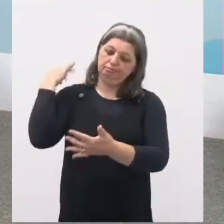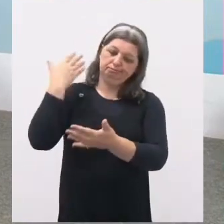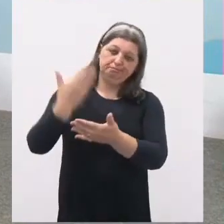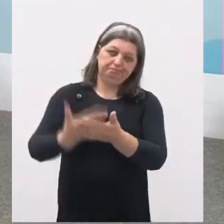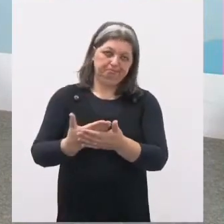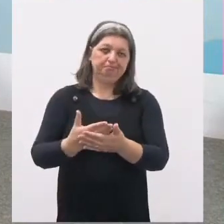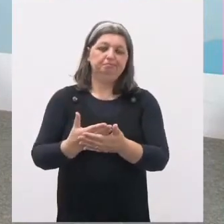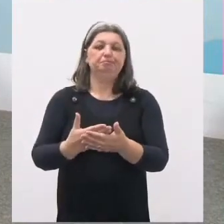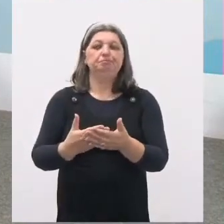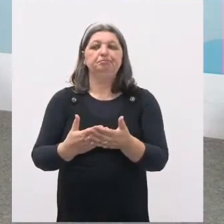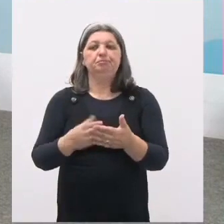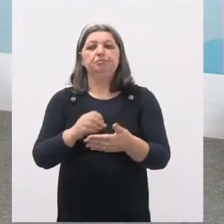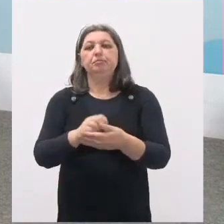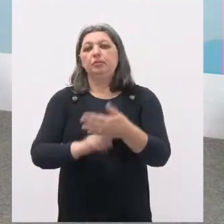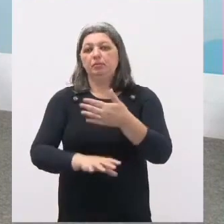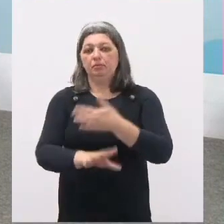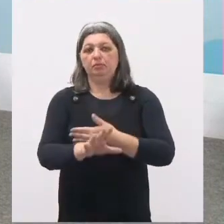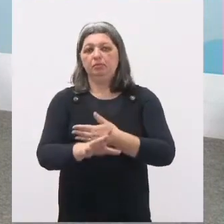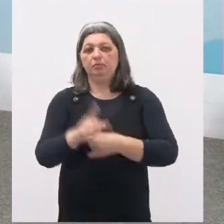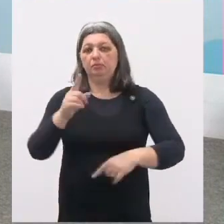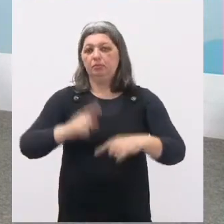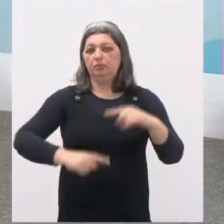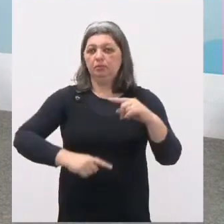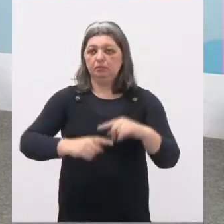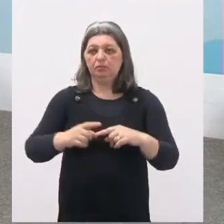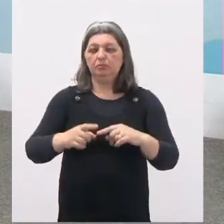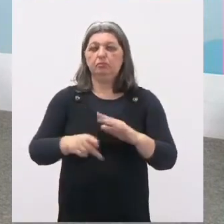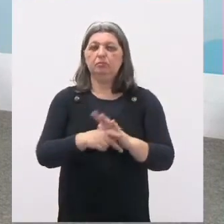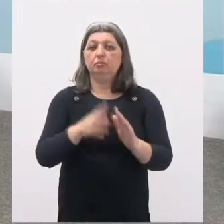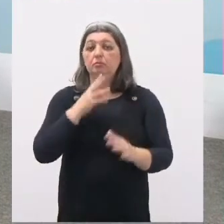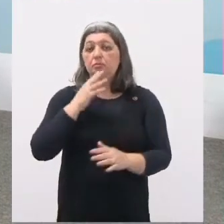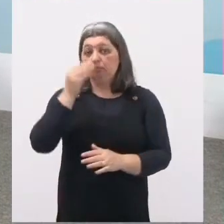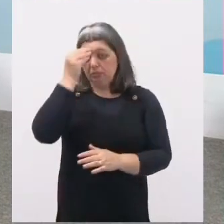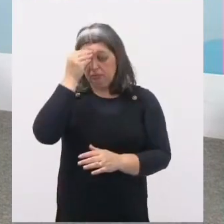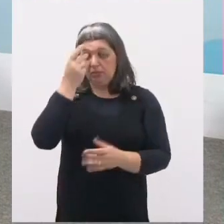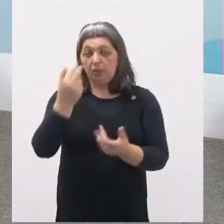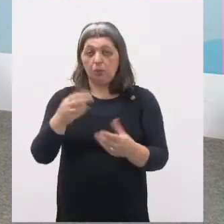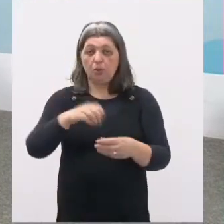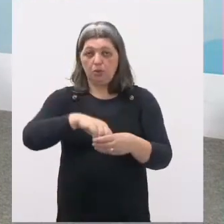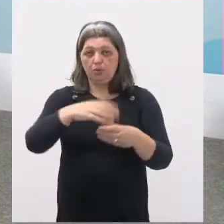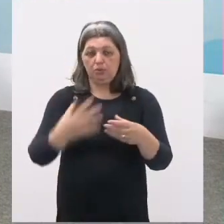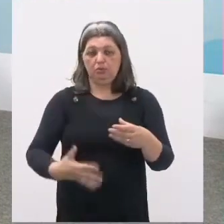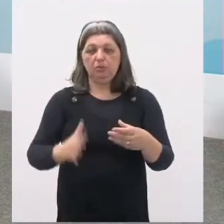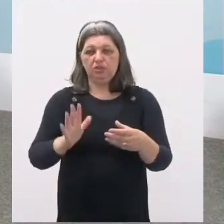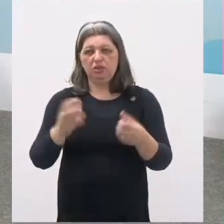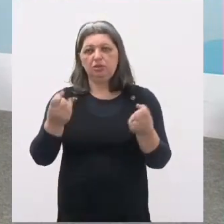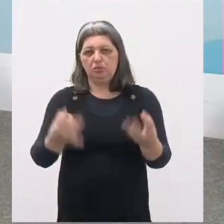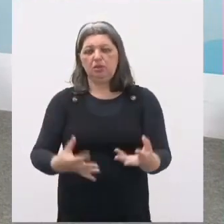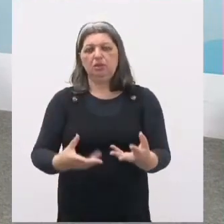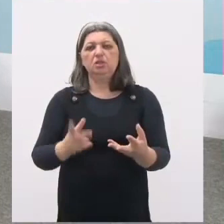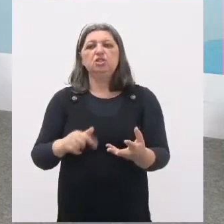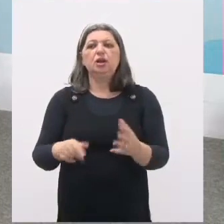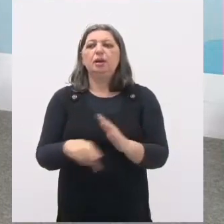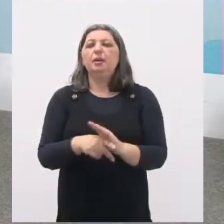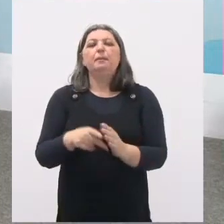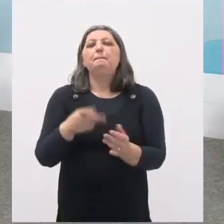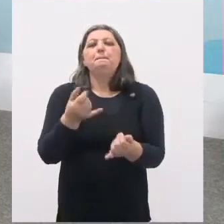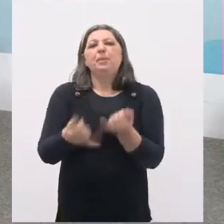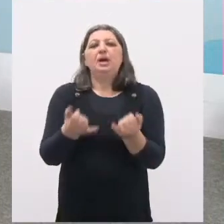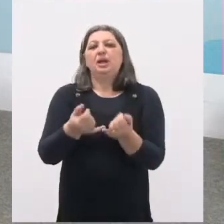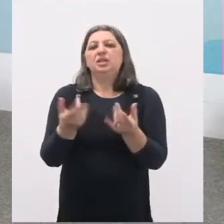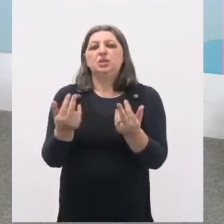assim, você trabalhava com a questão dos objetos de conhecimento ou dos conteúdos, como eu disse na minha fala anterior. Você vê que agora é uma concha de retalho, onde